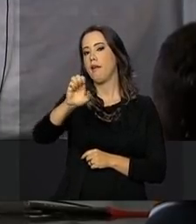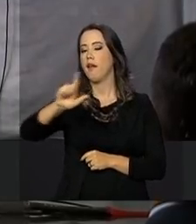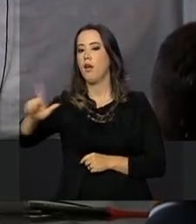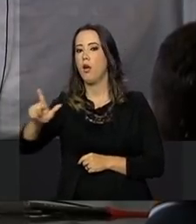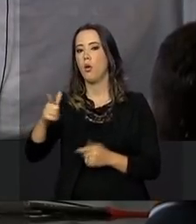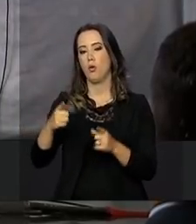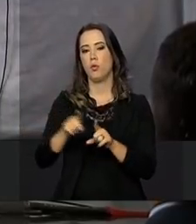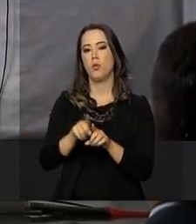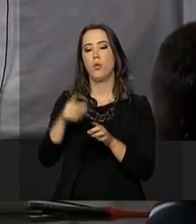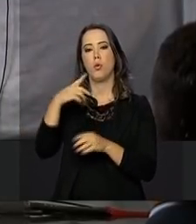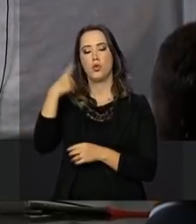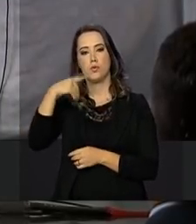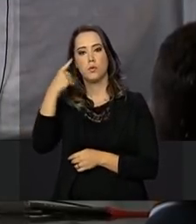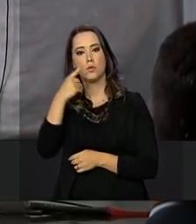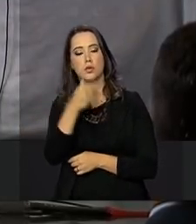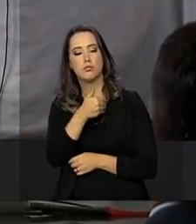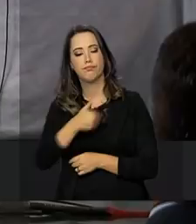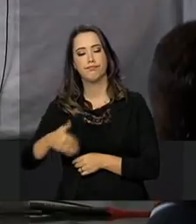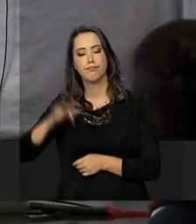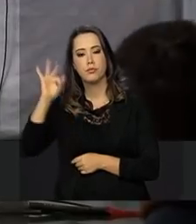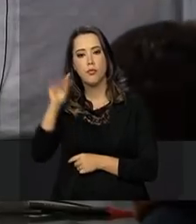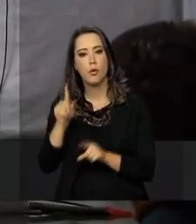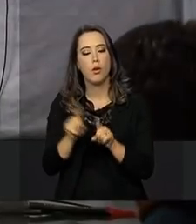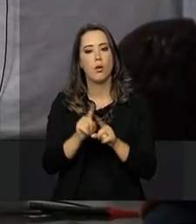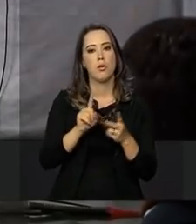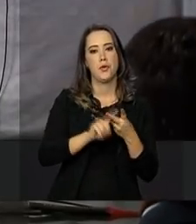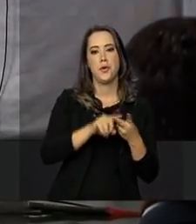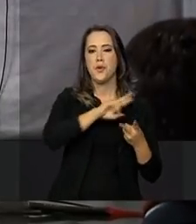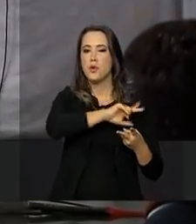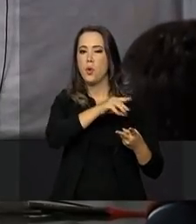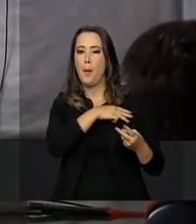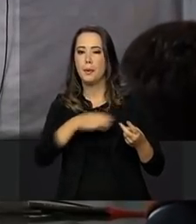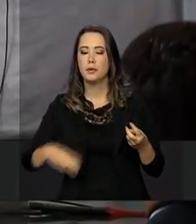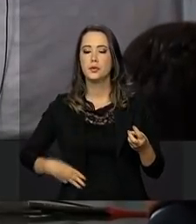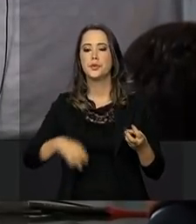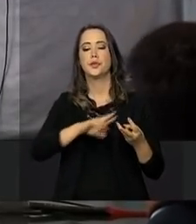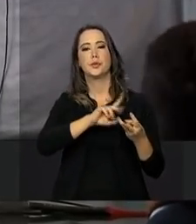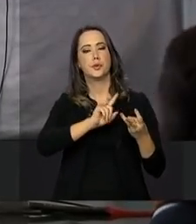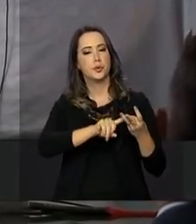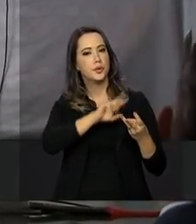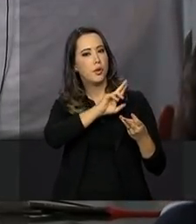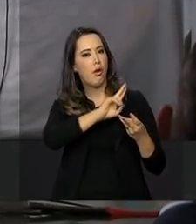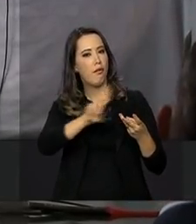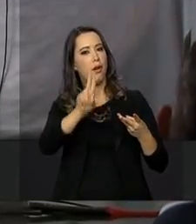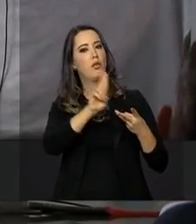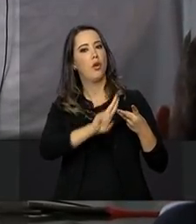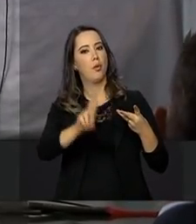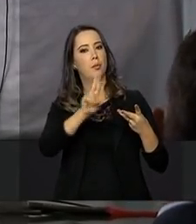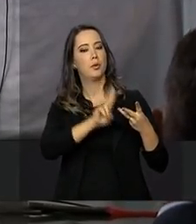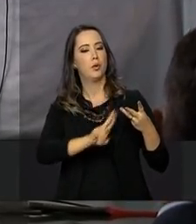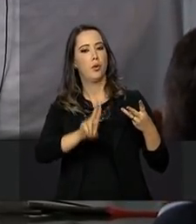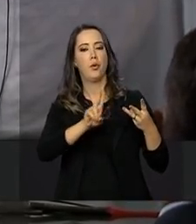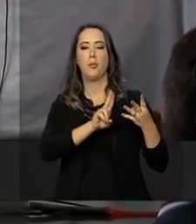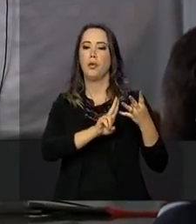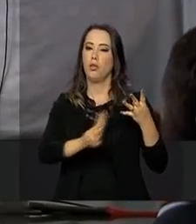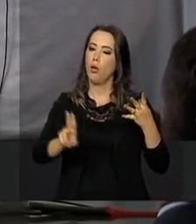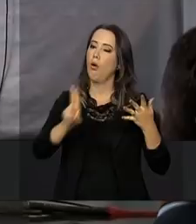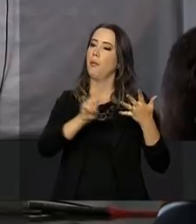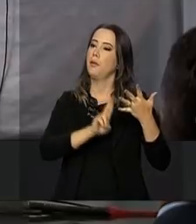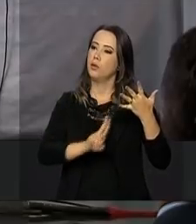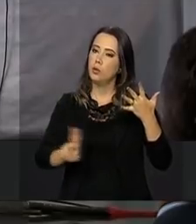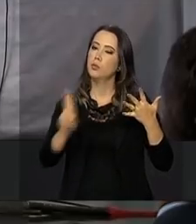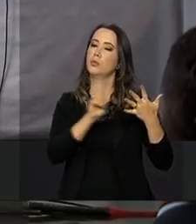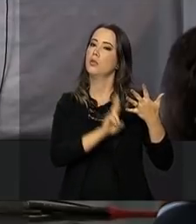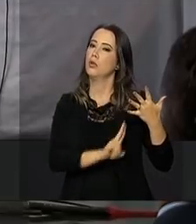ministros Torquato Jardim, Alberto Beltrame, Gustavo Rocha, Carlos Marum, Sérgio Etigoyen,